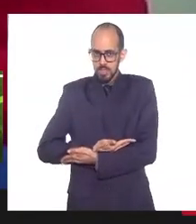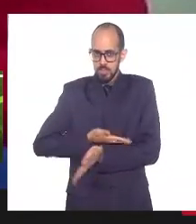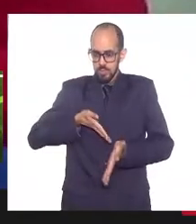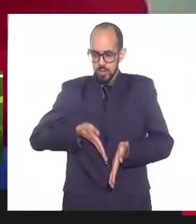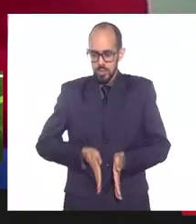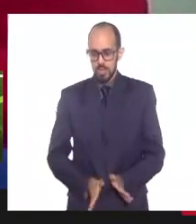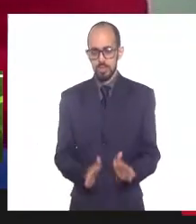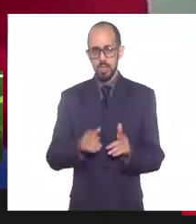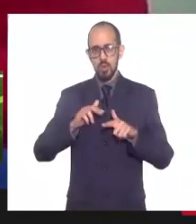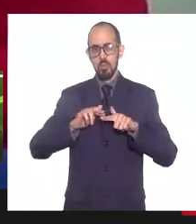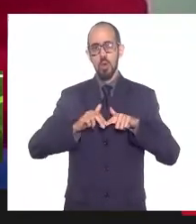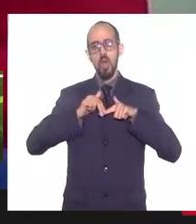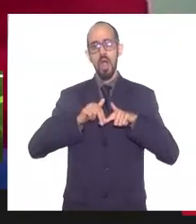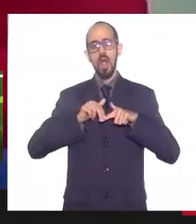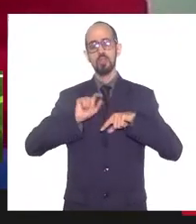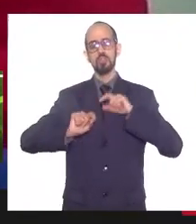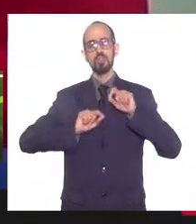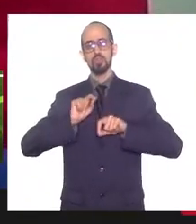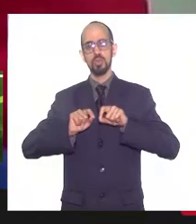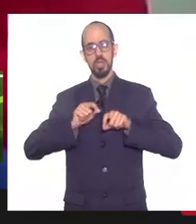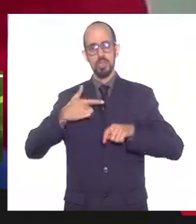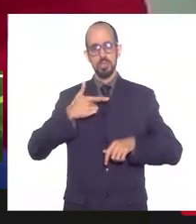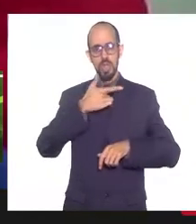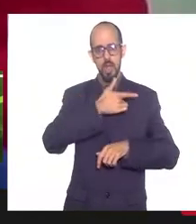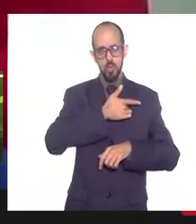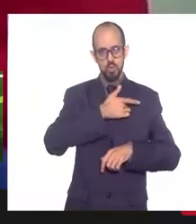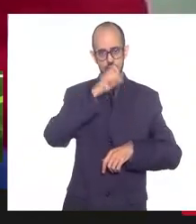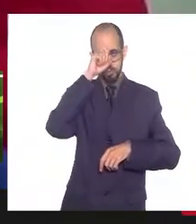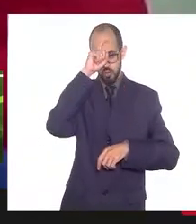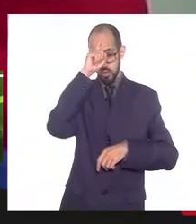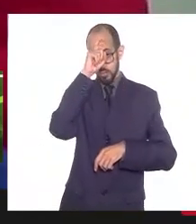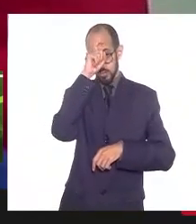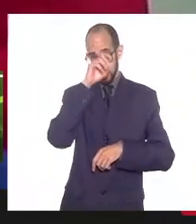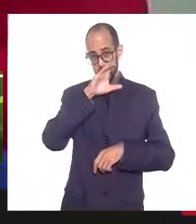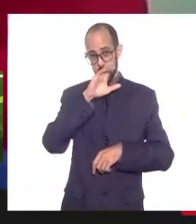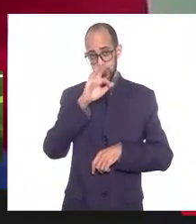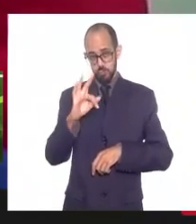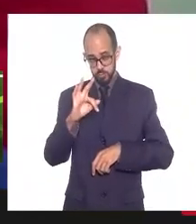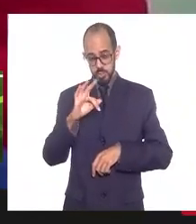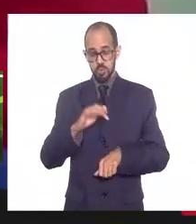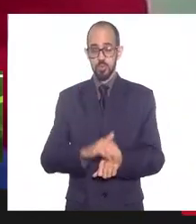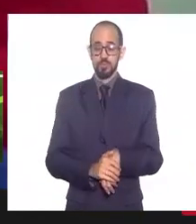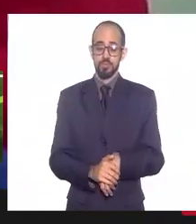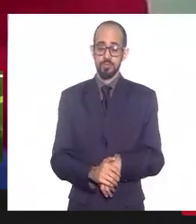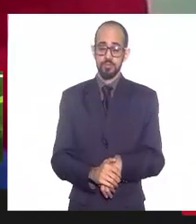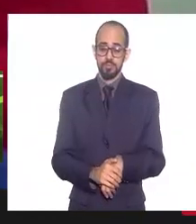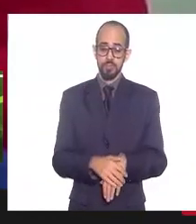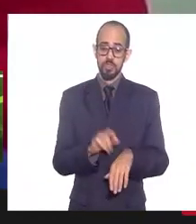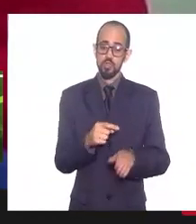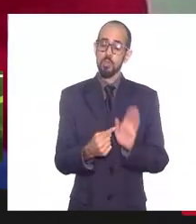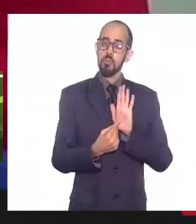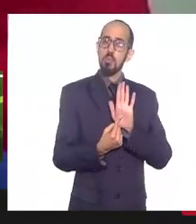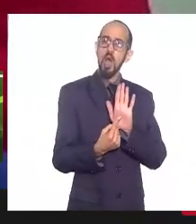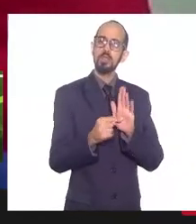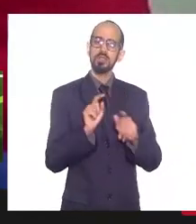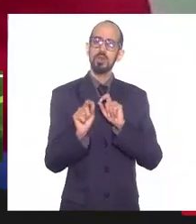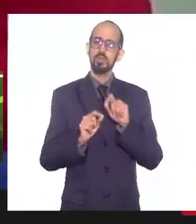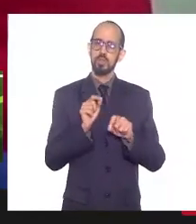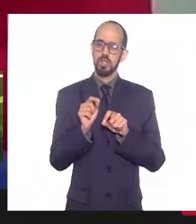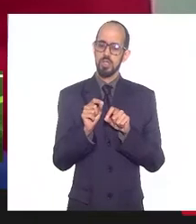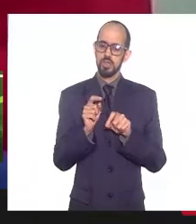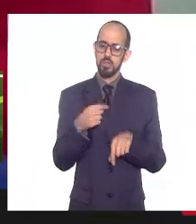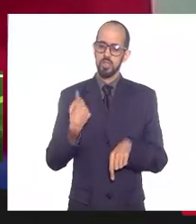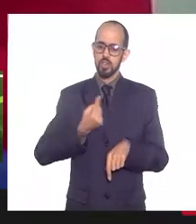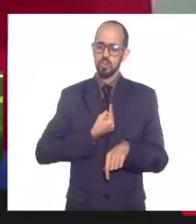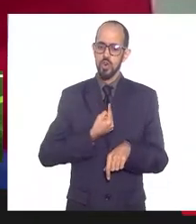em razão de questões de saúde no hospital de Cabo Frio. Então, isso mostra que o que nós estamos tratando